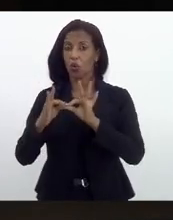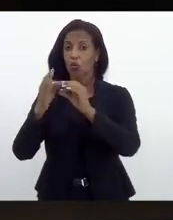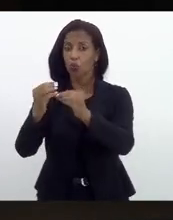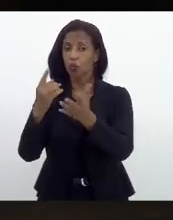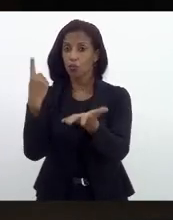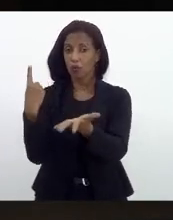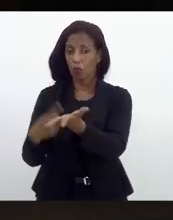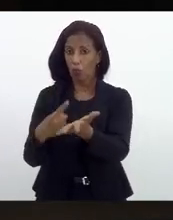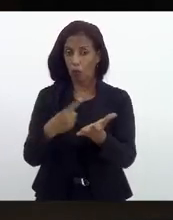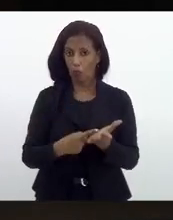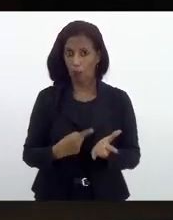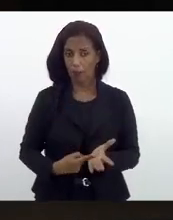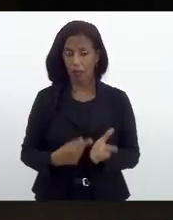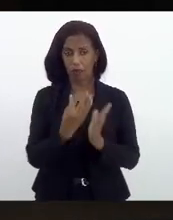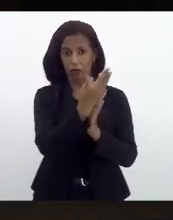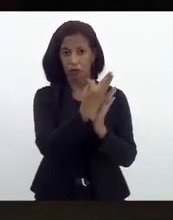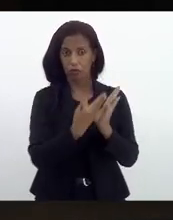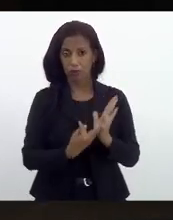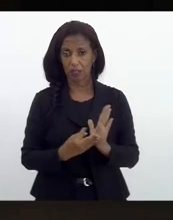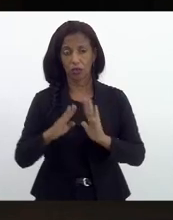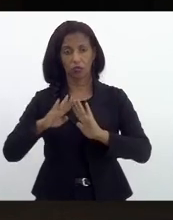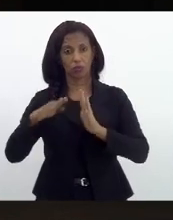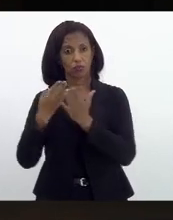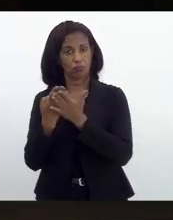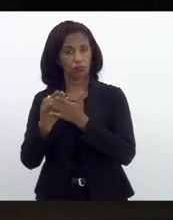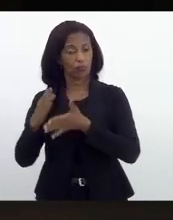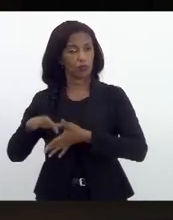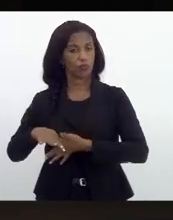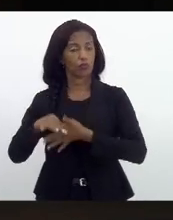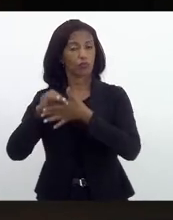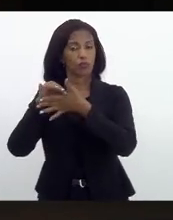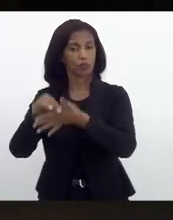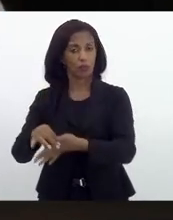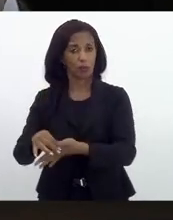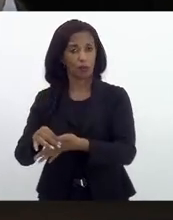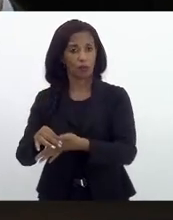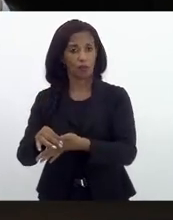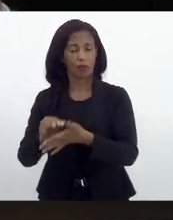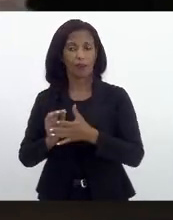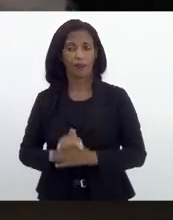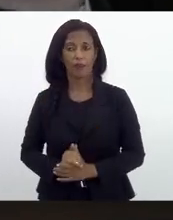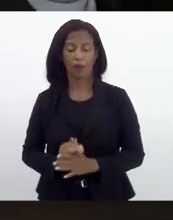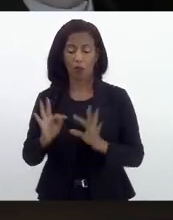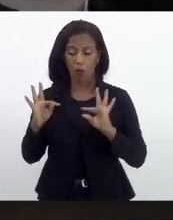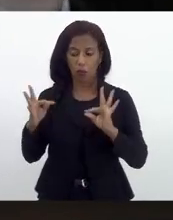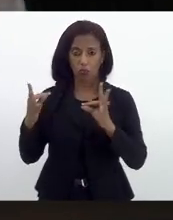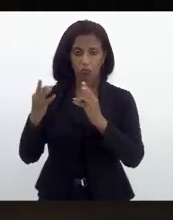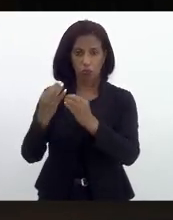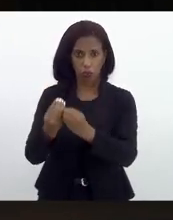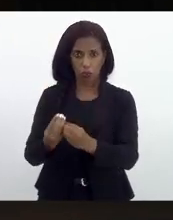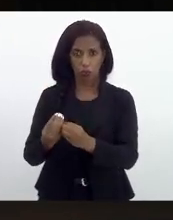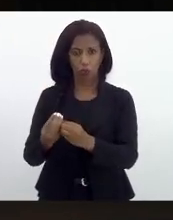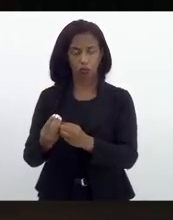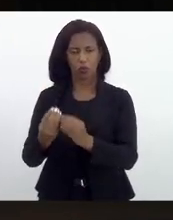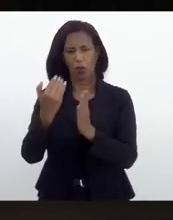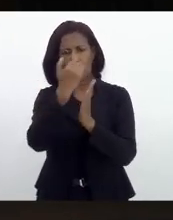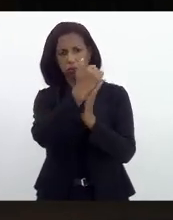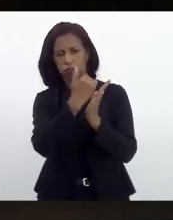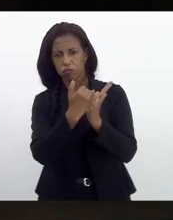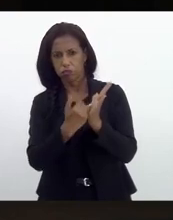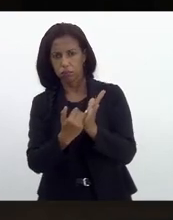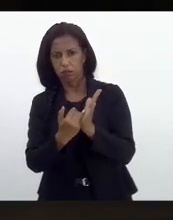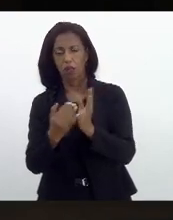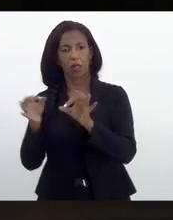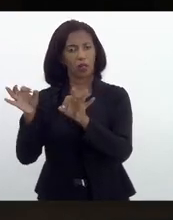acordado no texto no colégio de líderes com todos os segmentos que é absolutamente